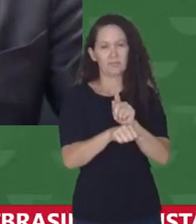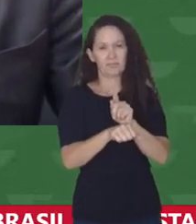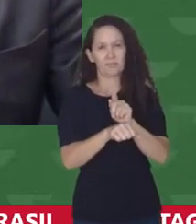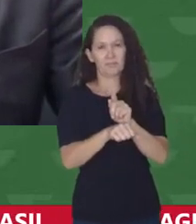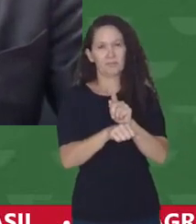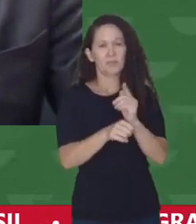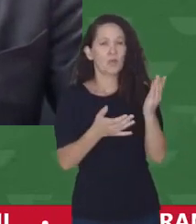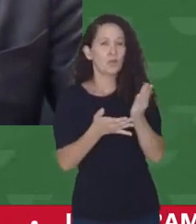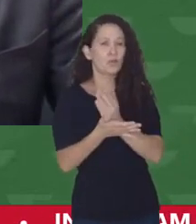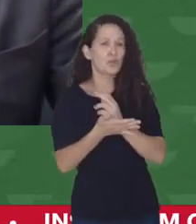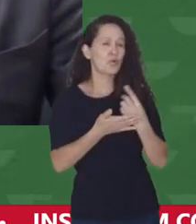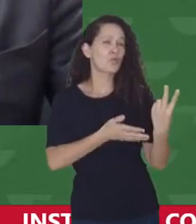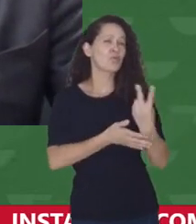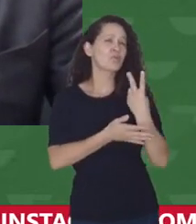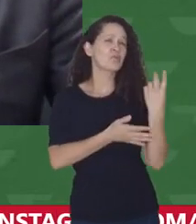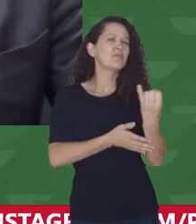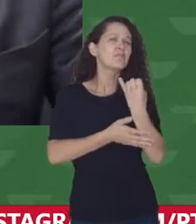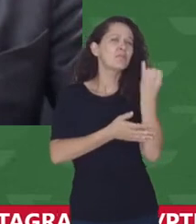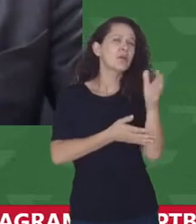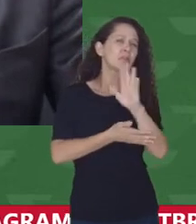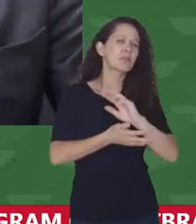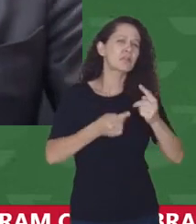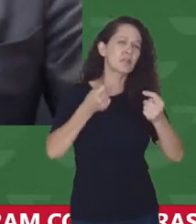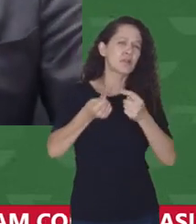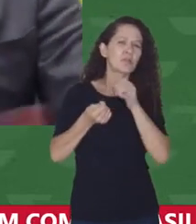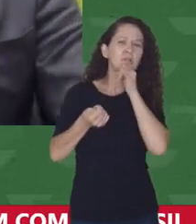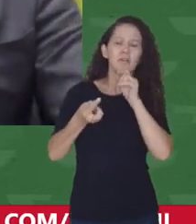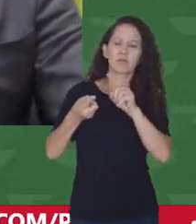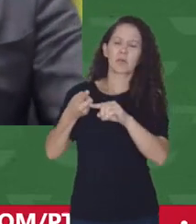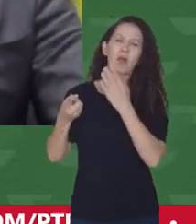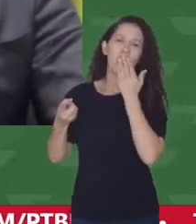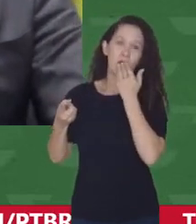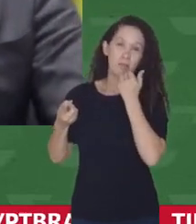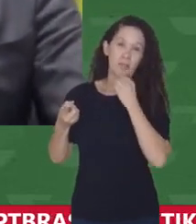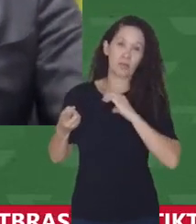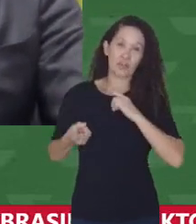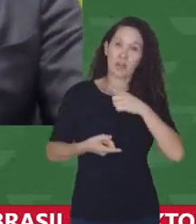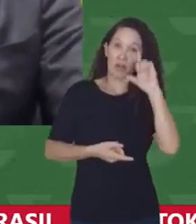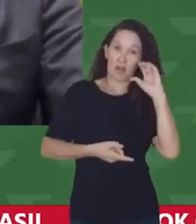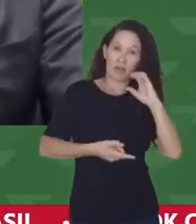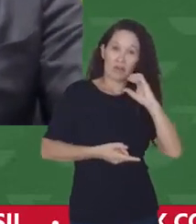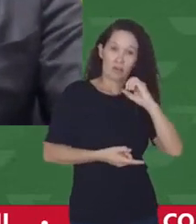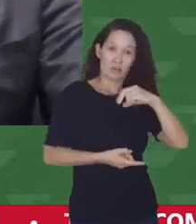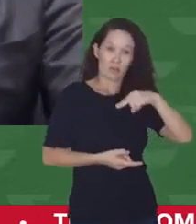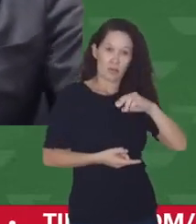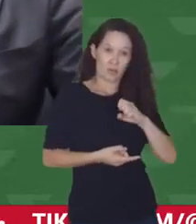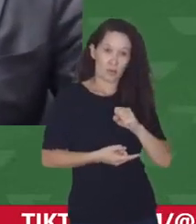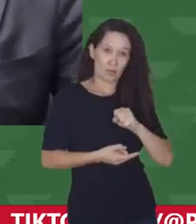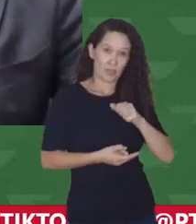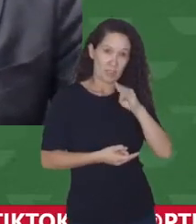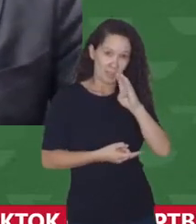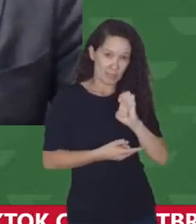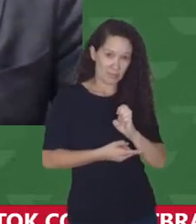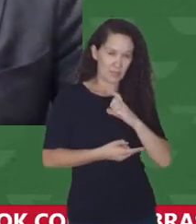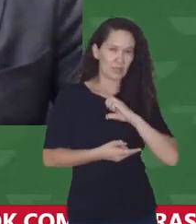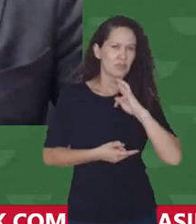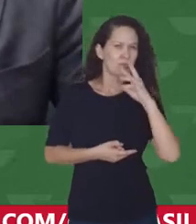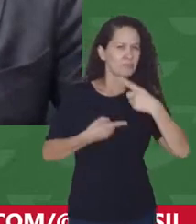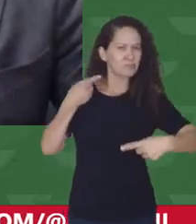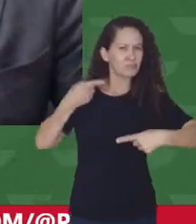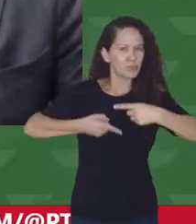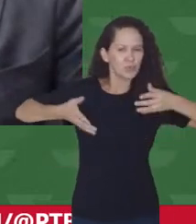de alguns preços fundamentais da economia, como alimentos. Tinha a Conab, montamos a Conab. Tinha todas as